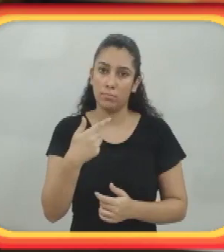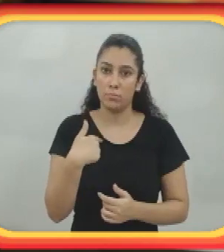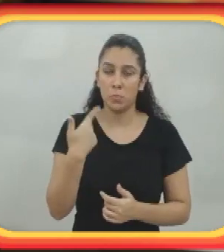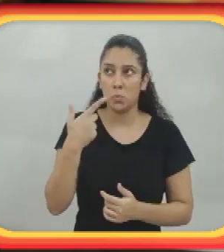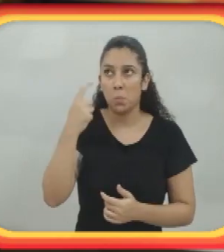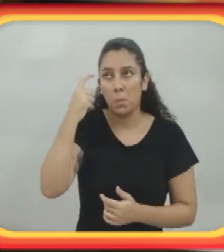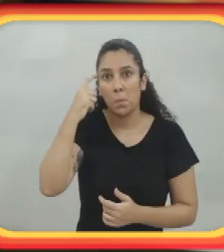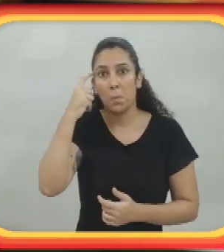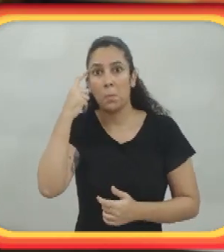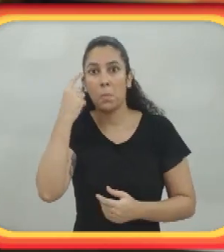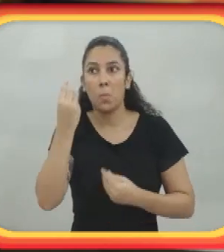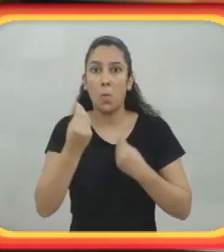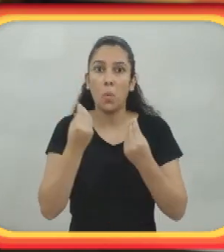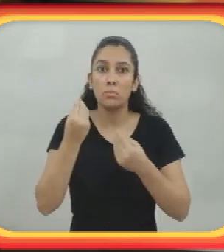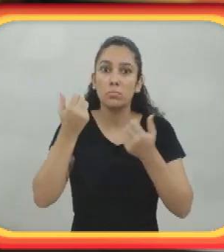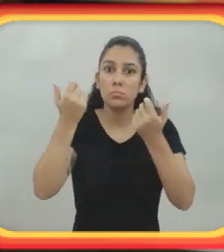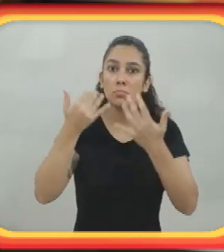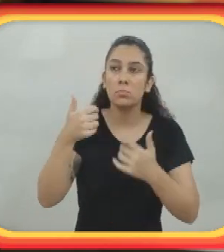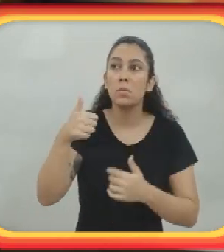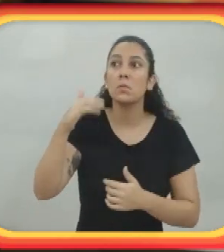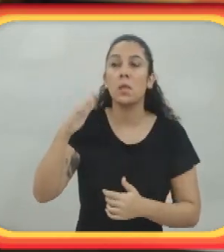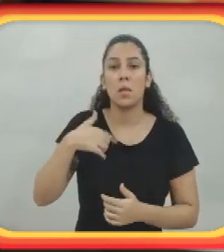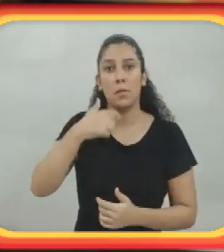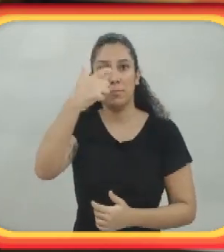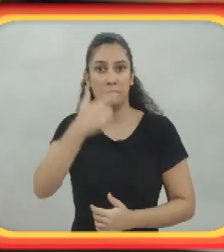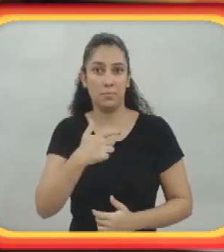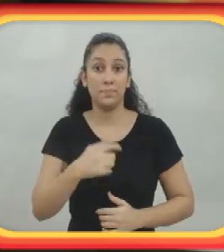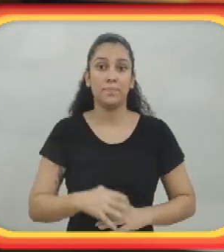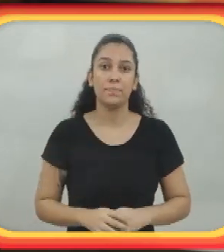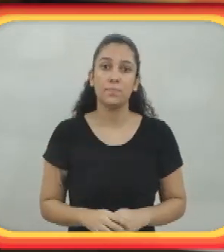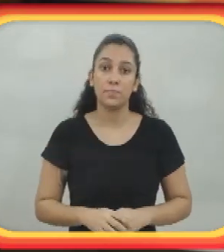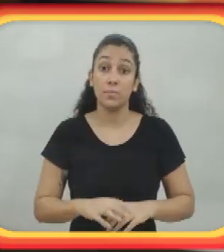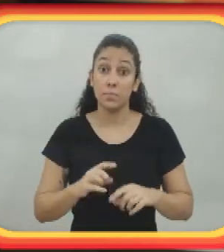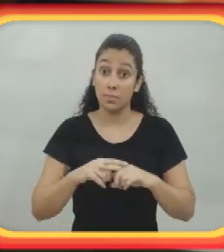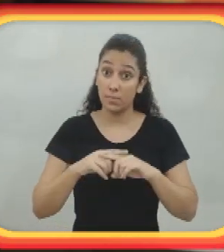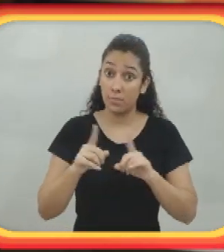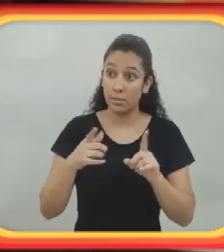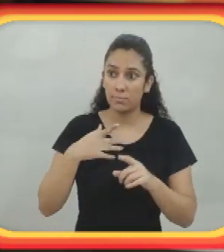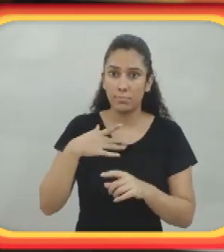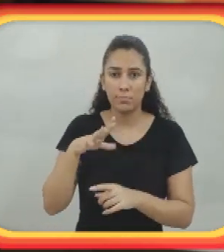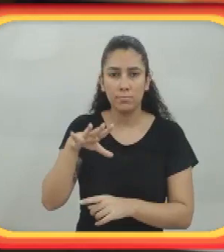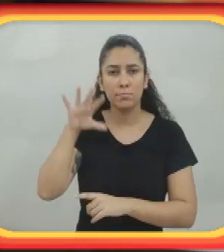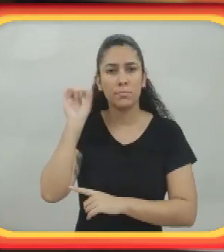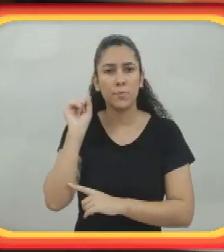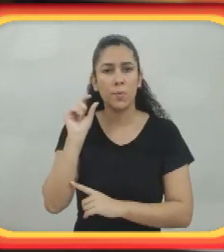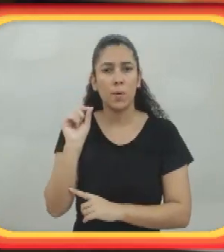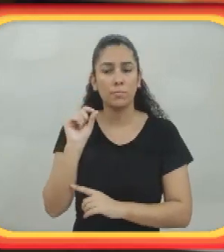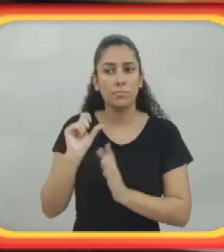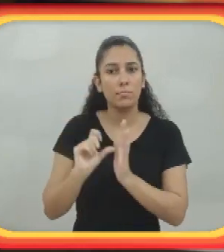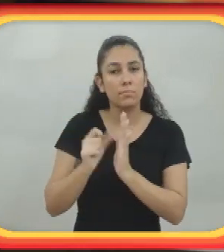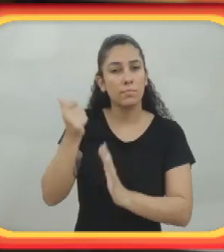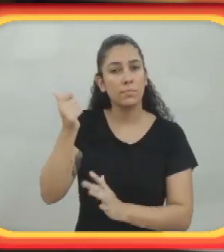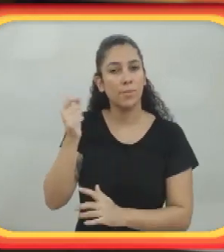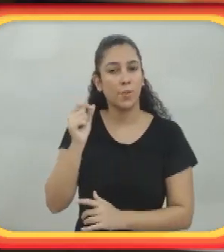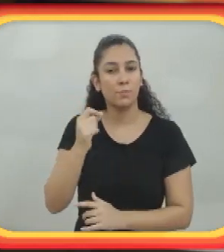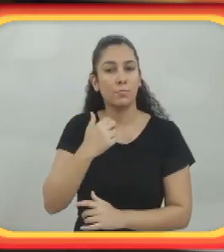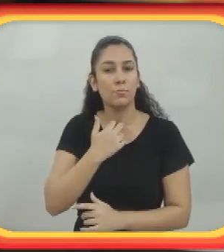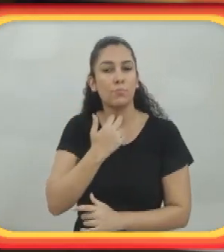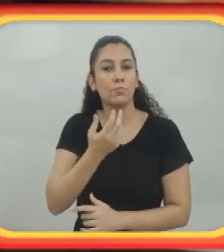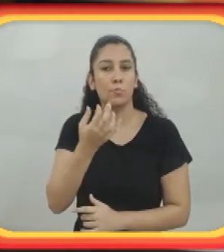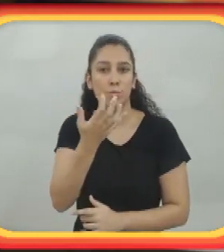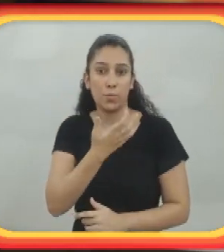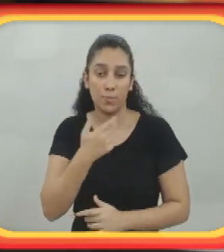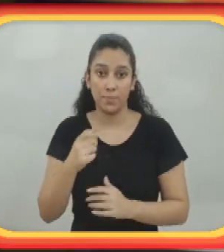tinha 5 anos de idade, quer dizer, eu não tinha nem noção direito de quem eu era, mas quando eu ouvi aquele